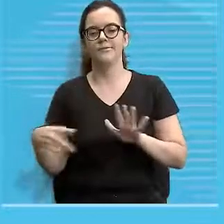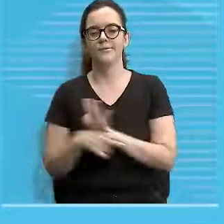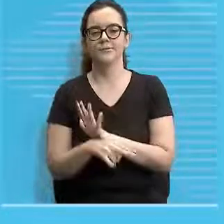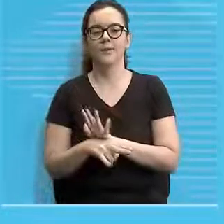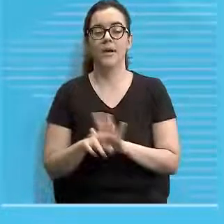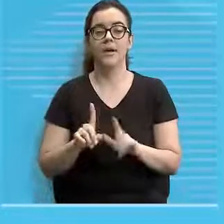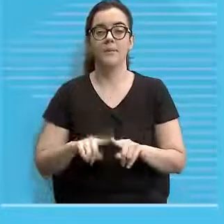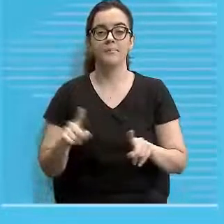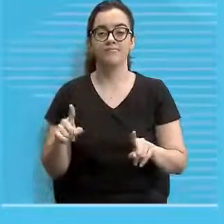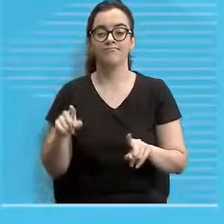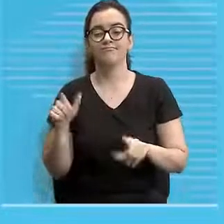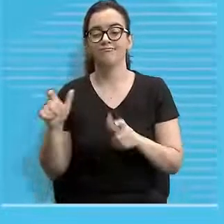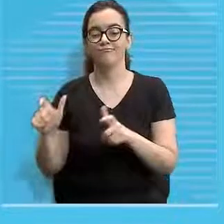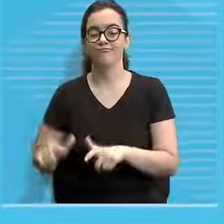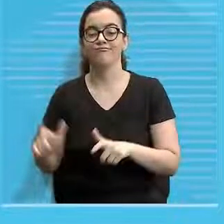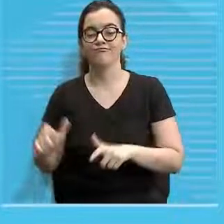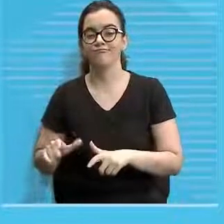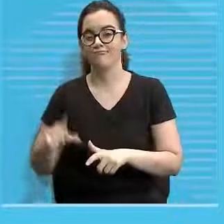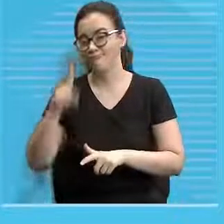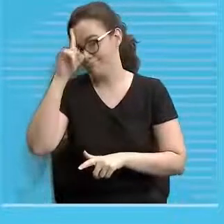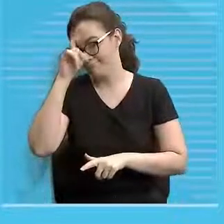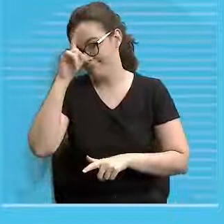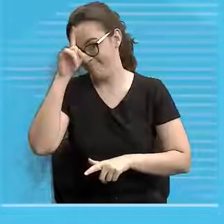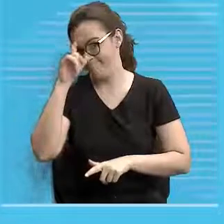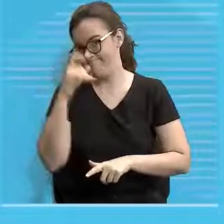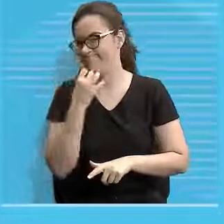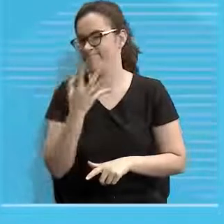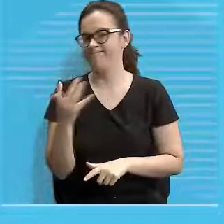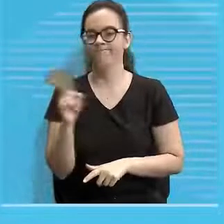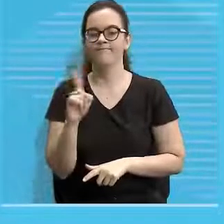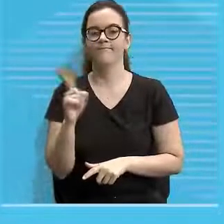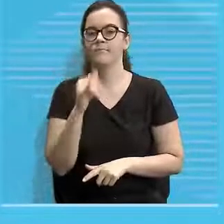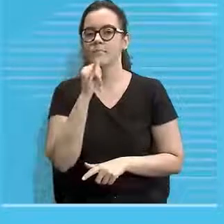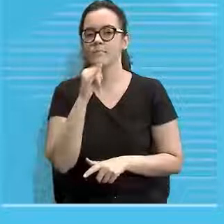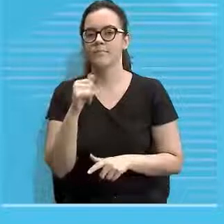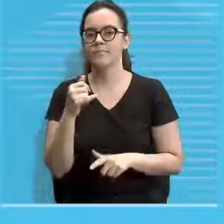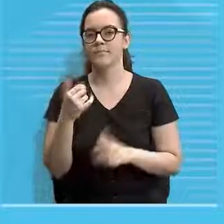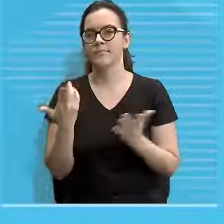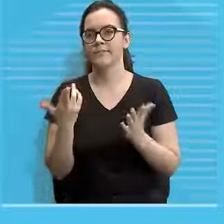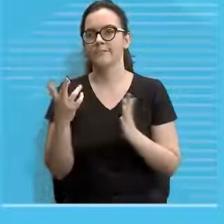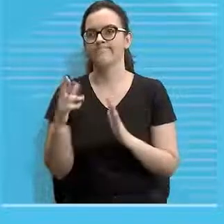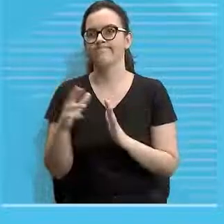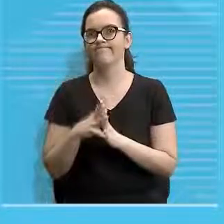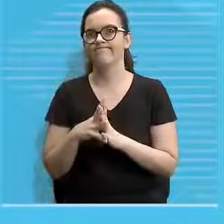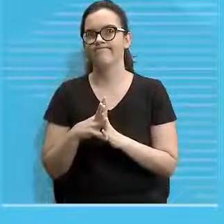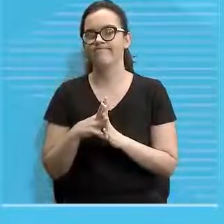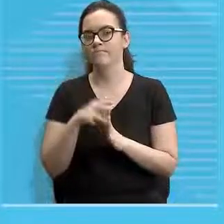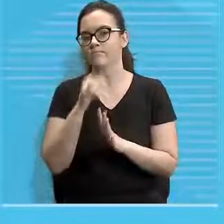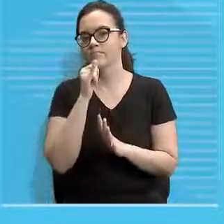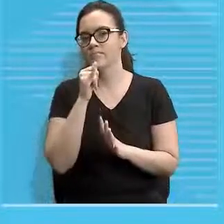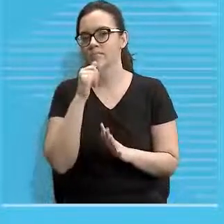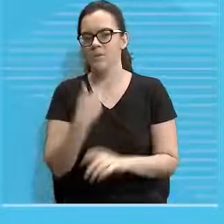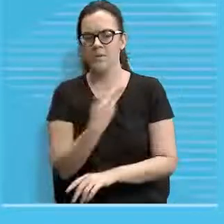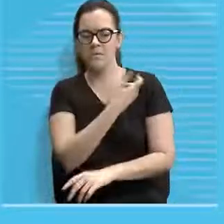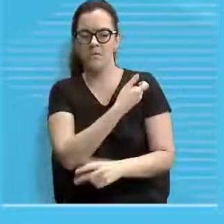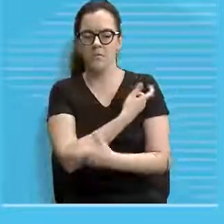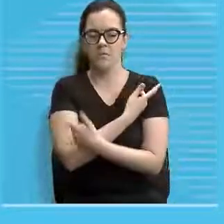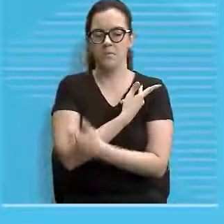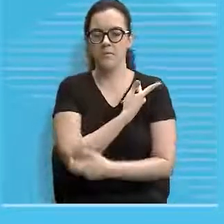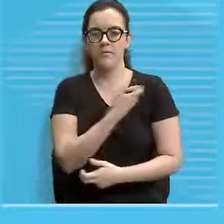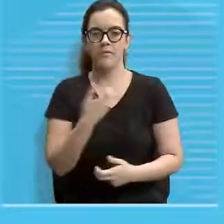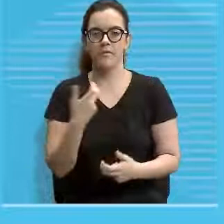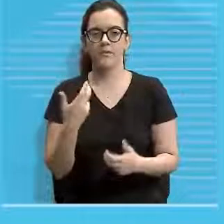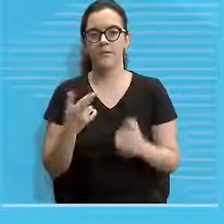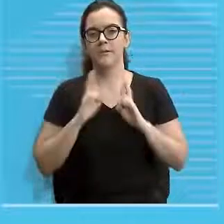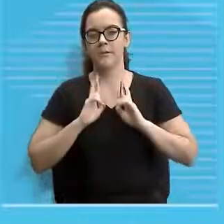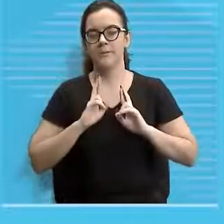local apropriado e mesmo assim aquela cirurgia ela dá errado por um erro médico e aquela mulher acaba tendo sequelas